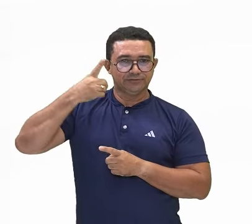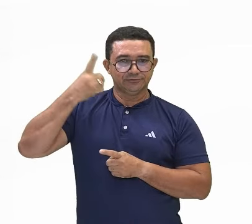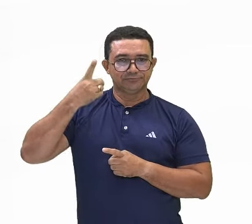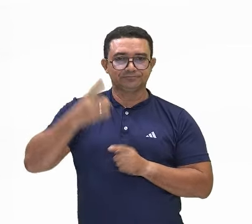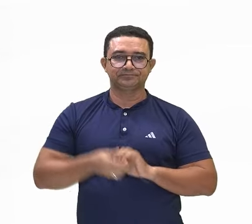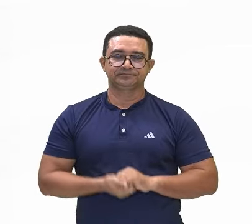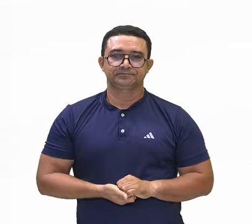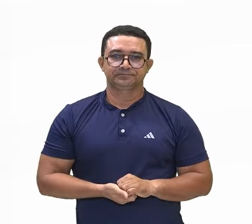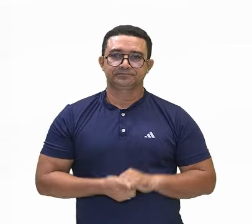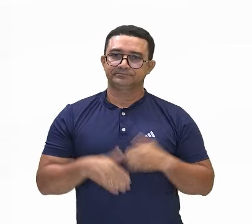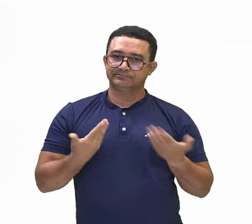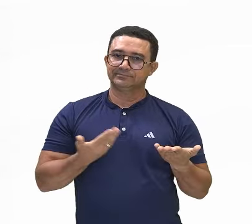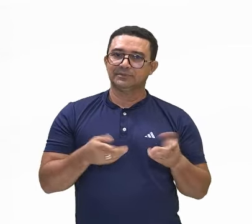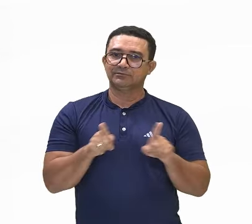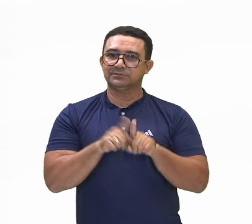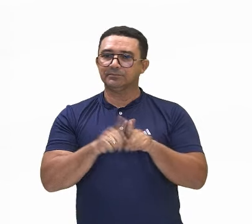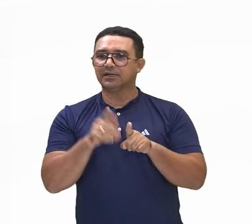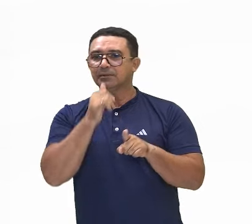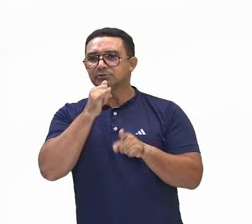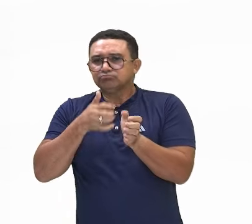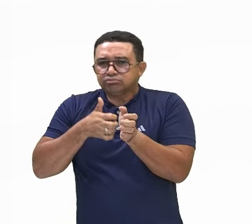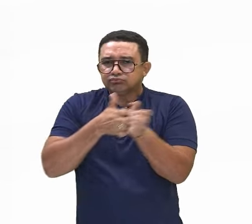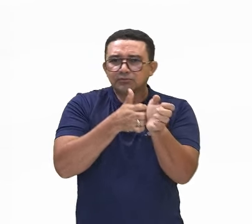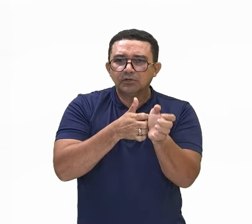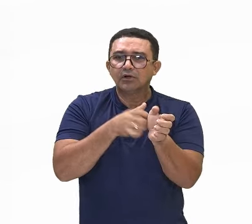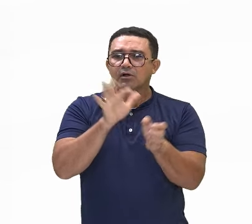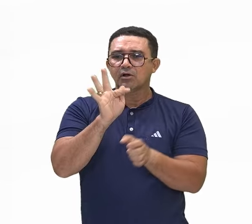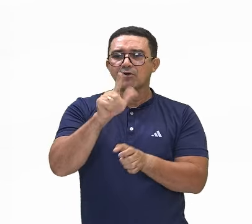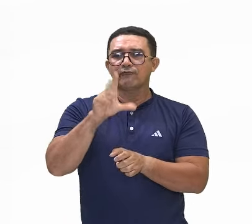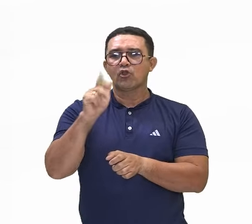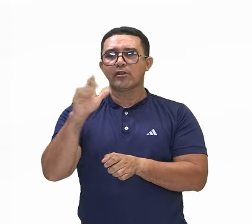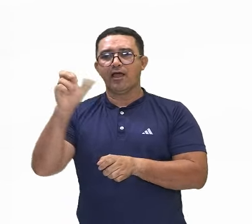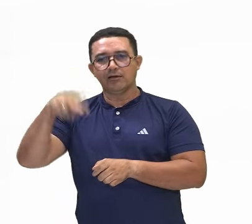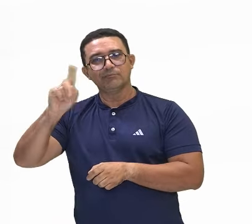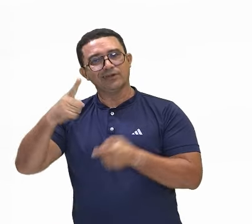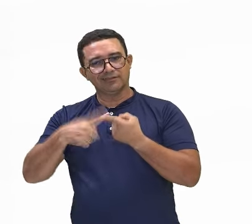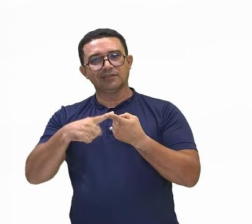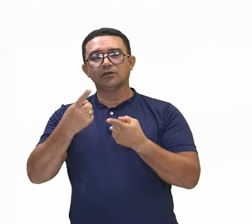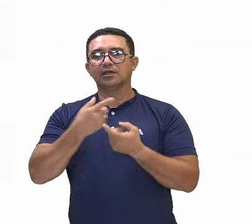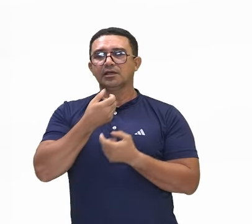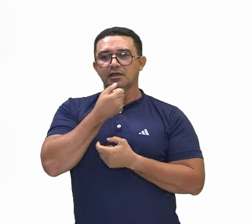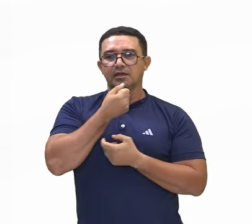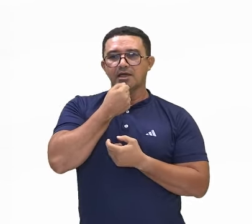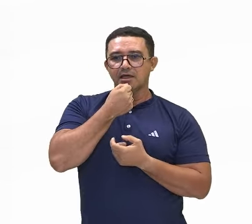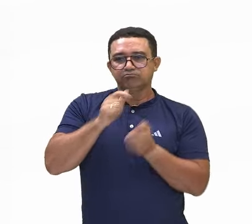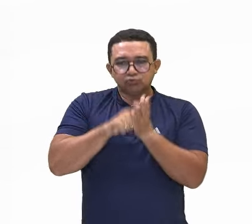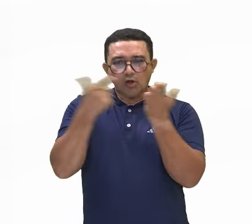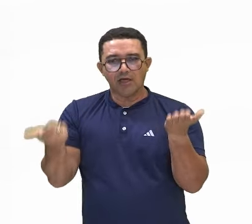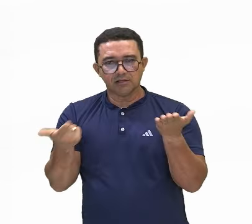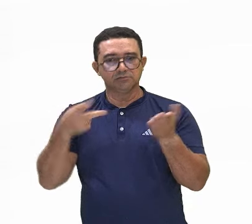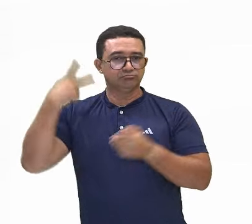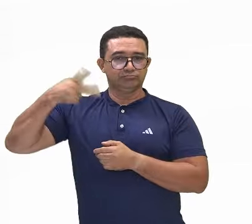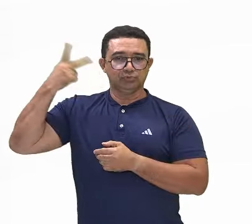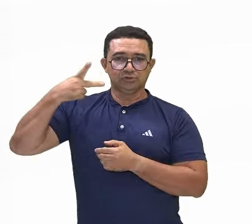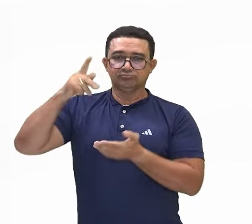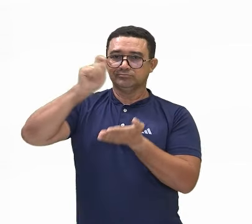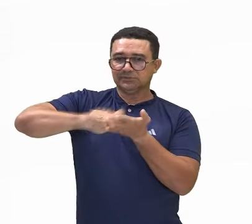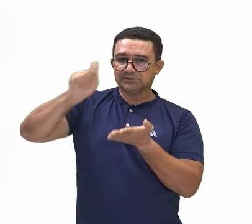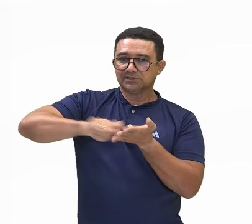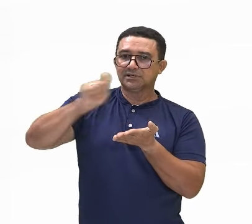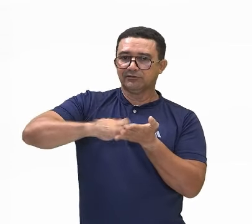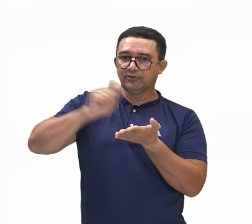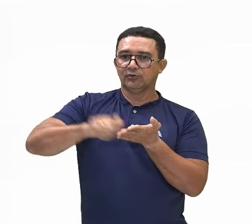Foi perseguido por Floriano Peixoto porque fazia jornalismo político. Vou já explicar o que seria isso. Escreveu a letra do hino